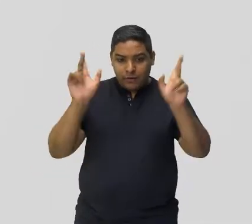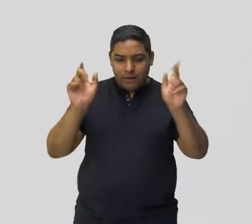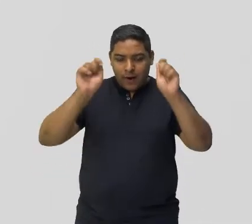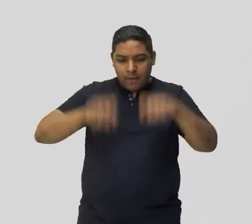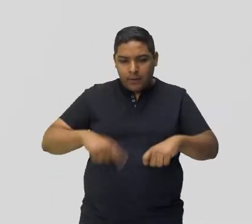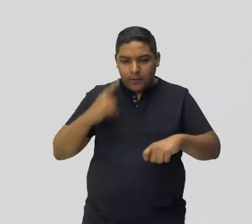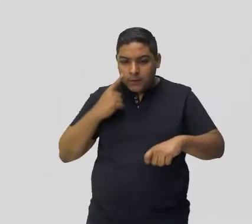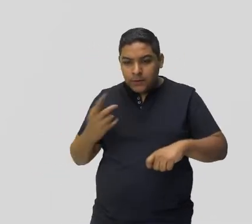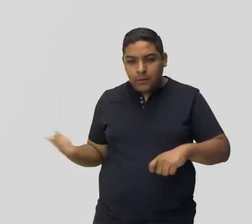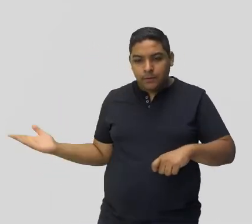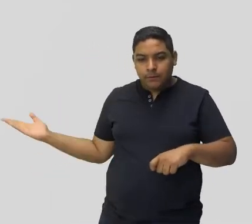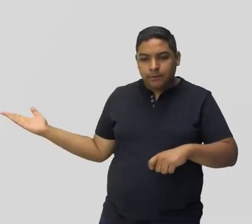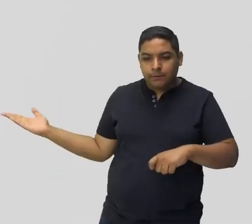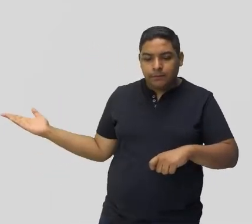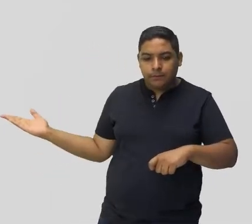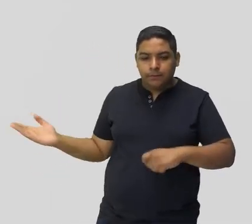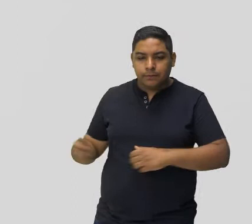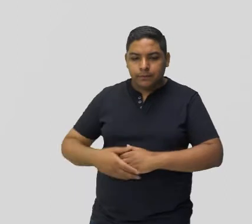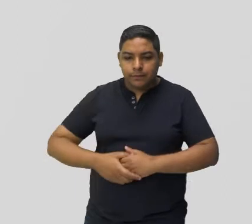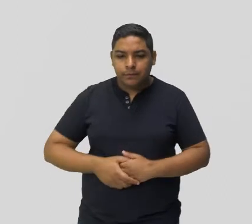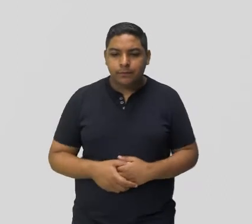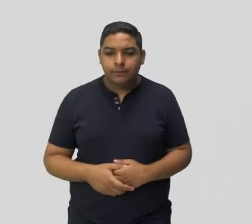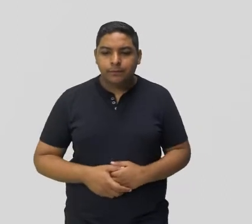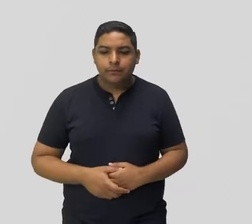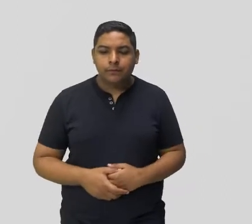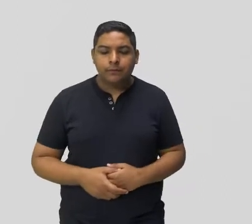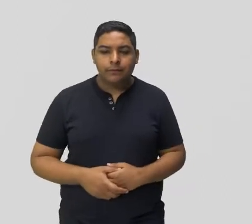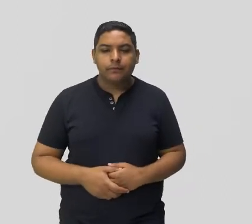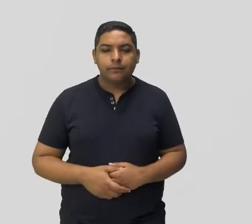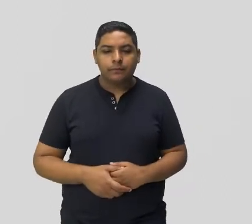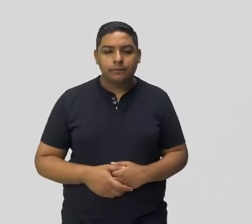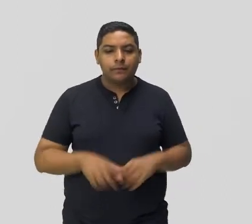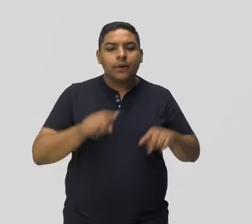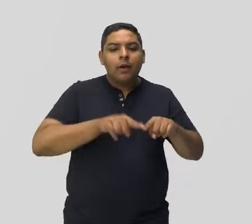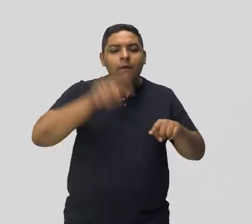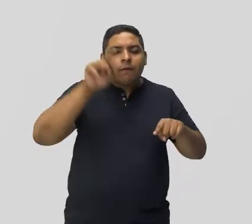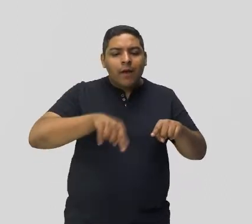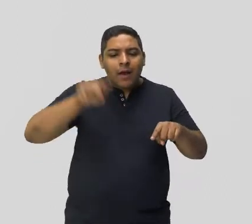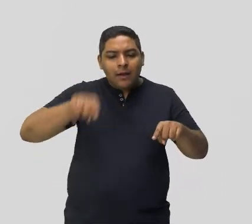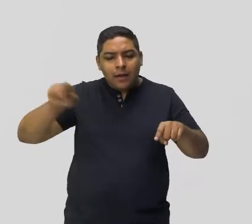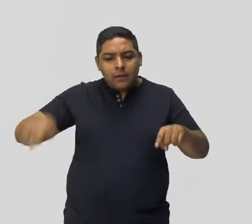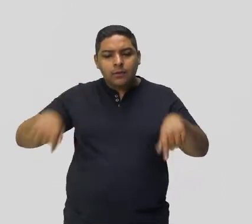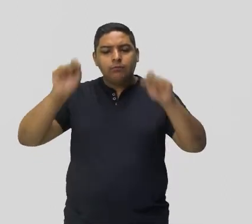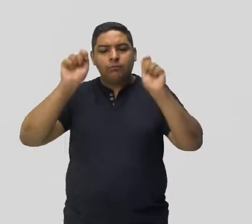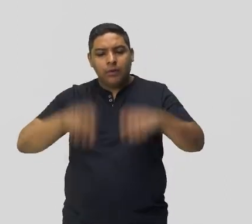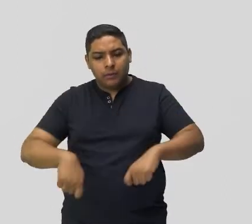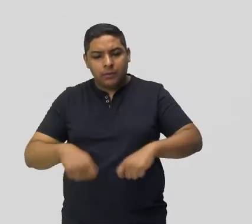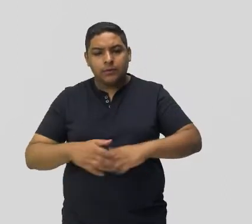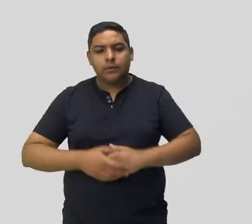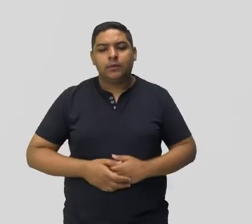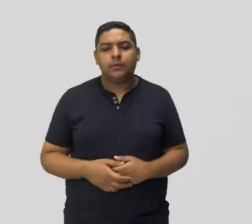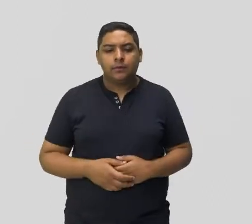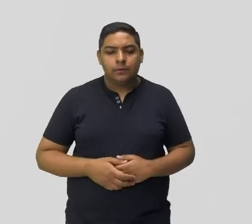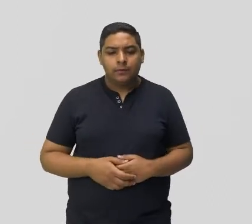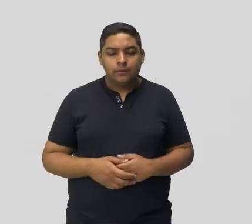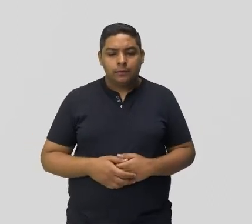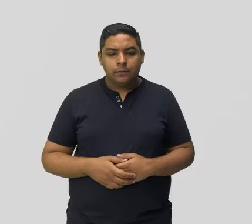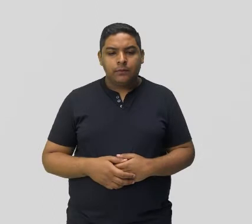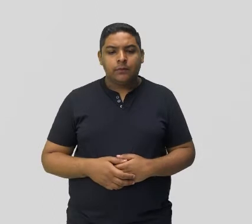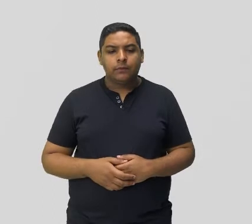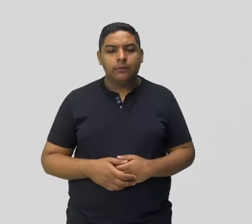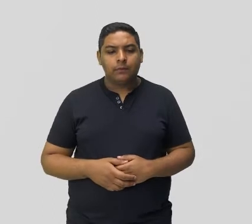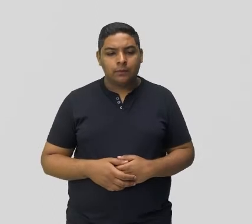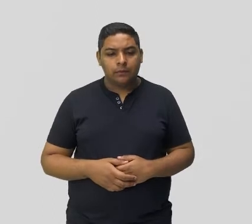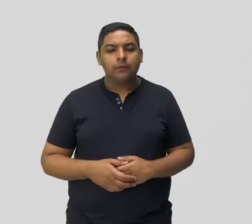certo? Diferença de potencial. Aqui, olha, no circuito, a corrente entra no circuito pelo polo negativo